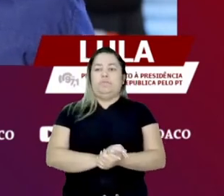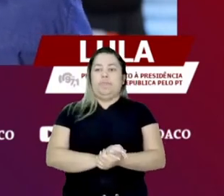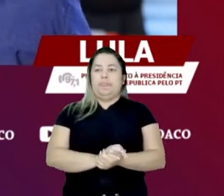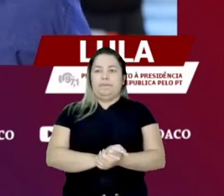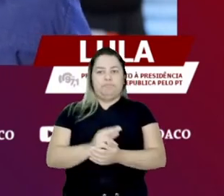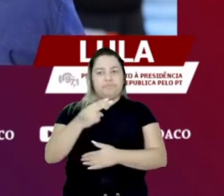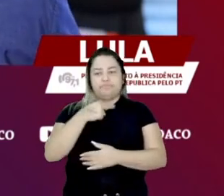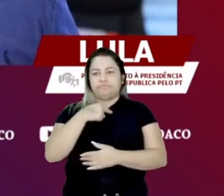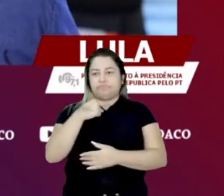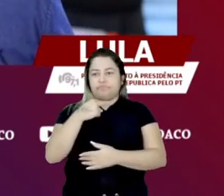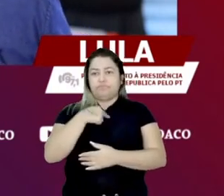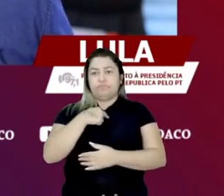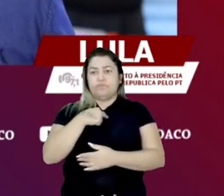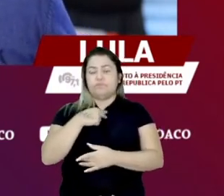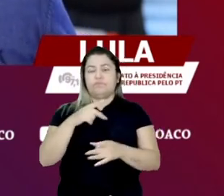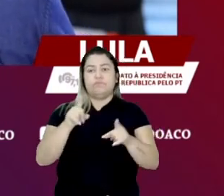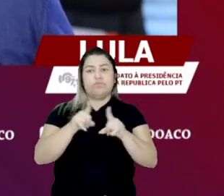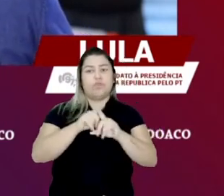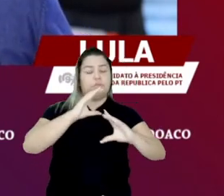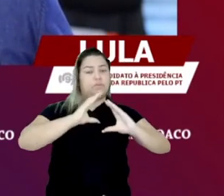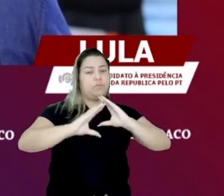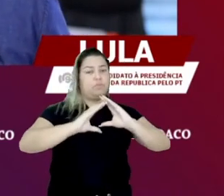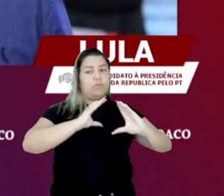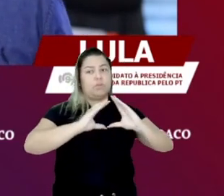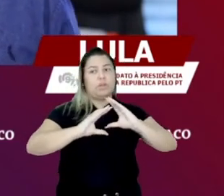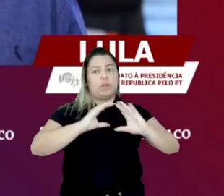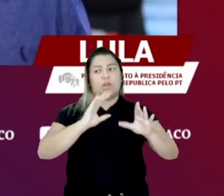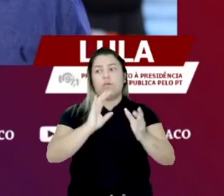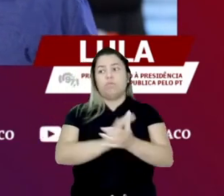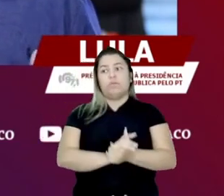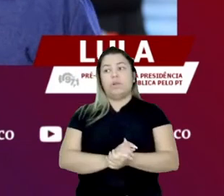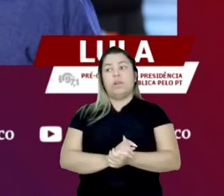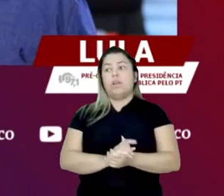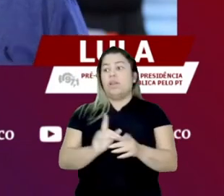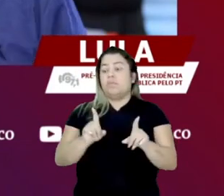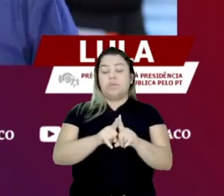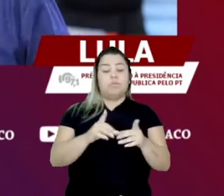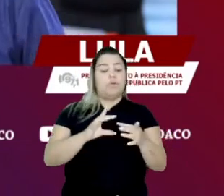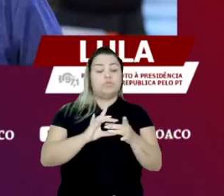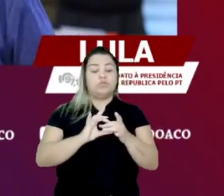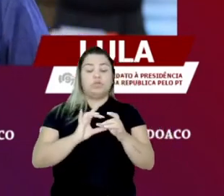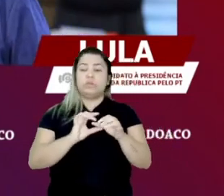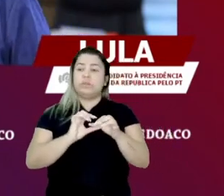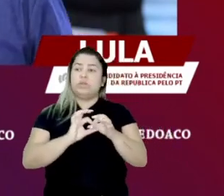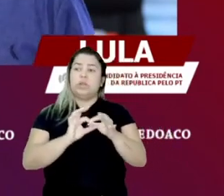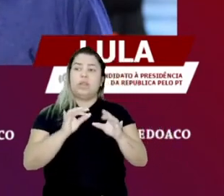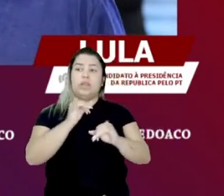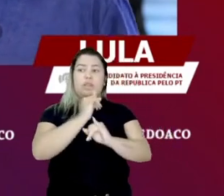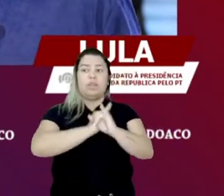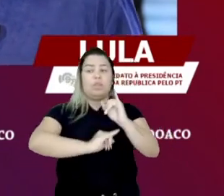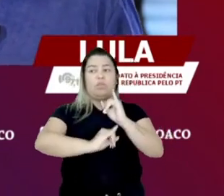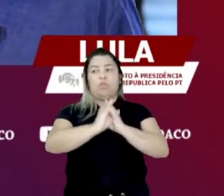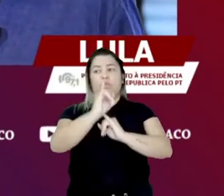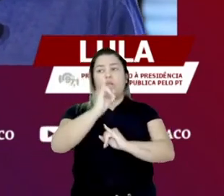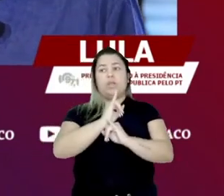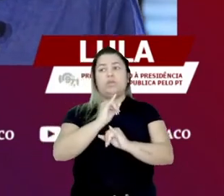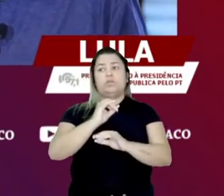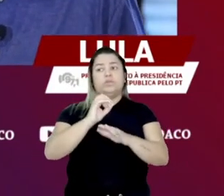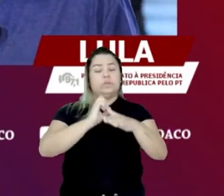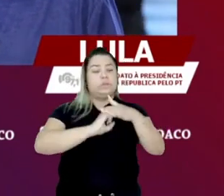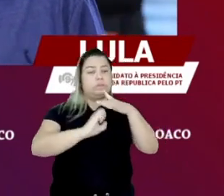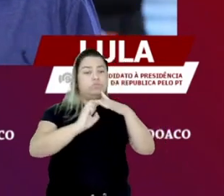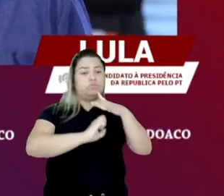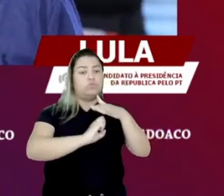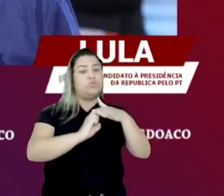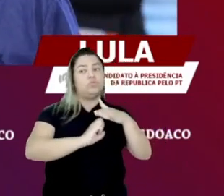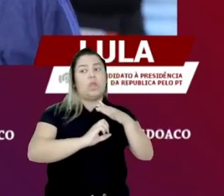digitalizada, sabe, que é uma coisa nova, fantástica, você não pode permitir que ela se transforme numa base de construção de mentiras. Isso não faz